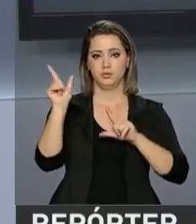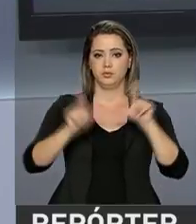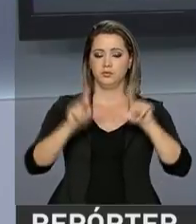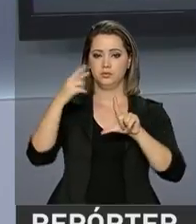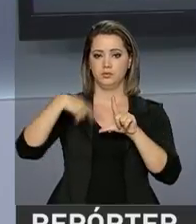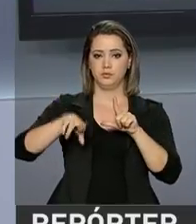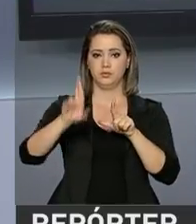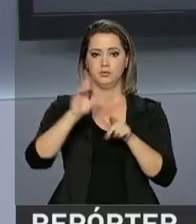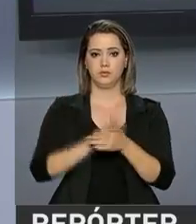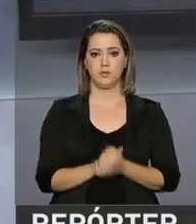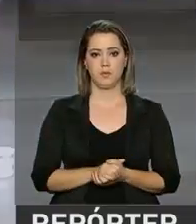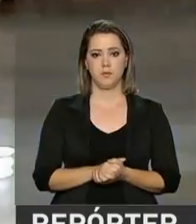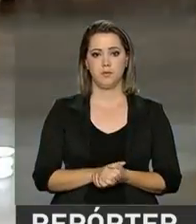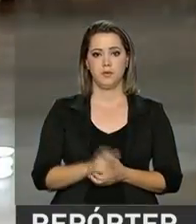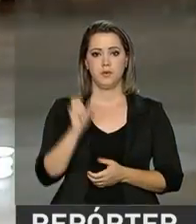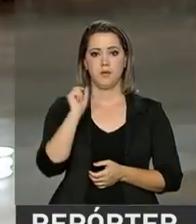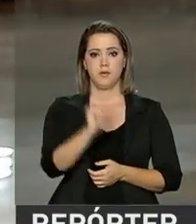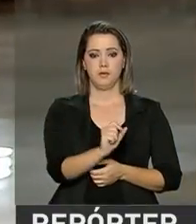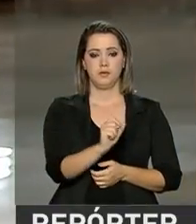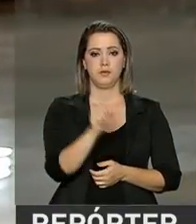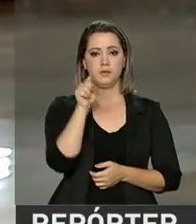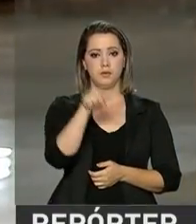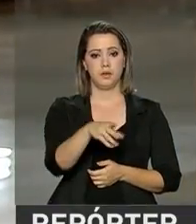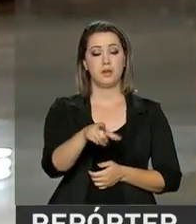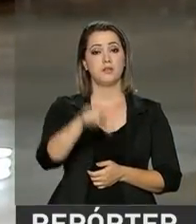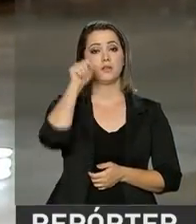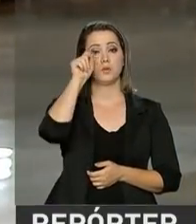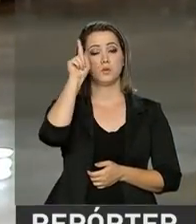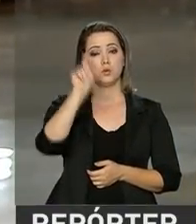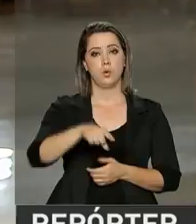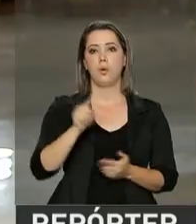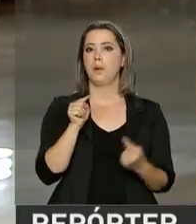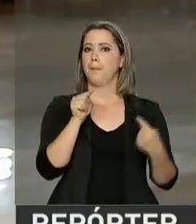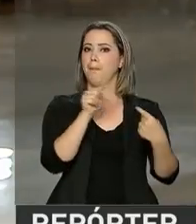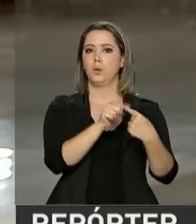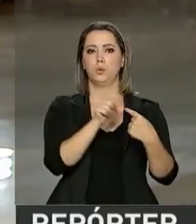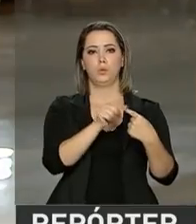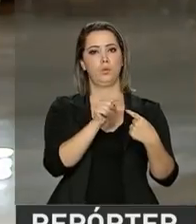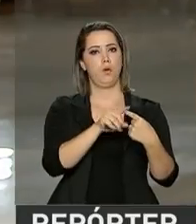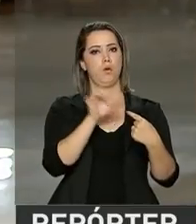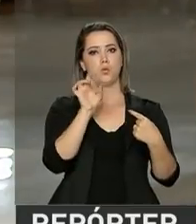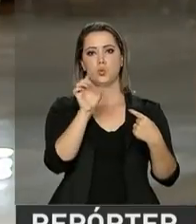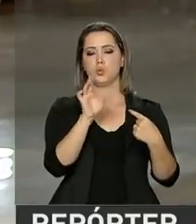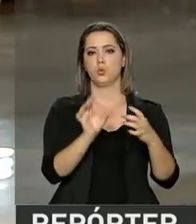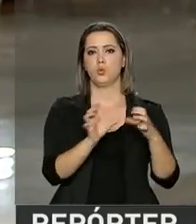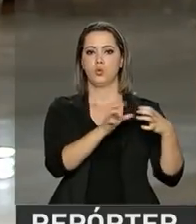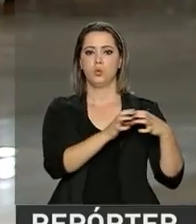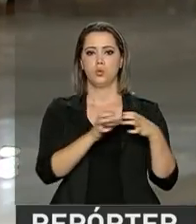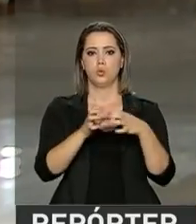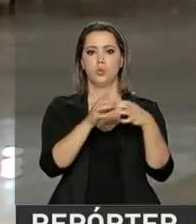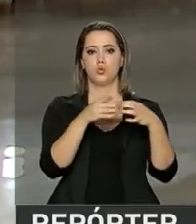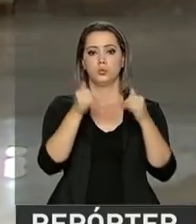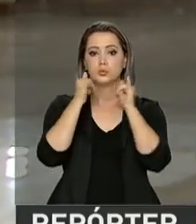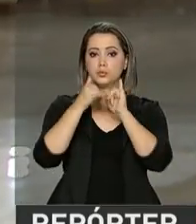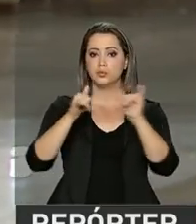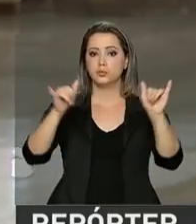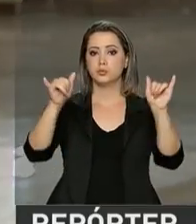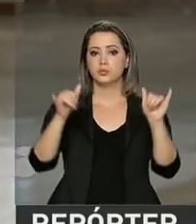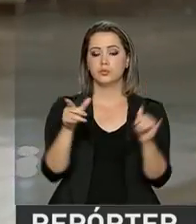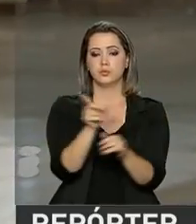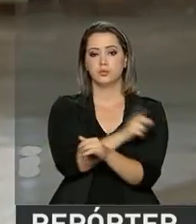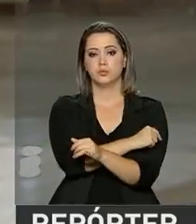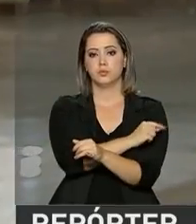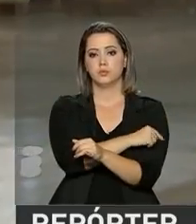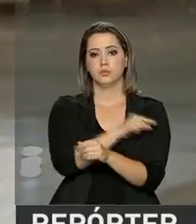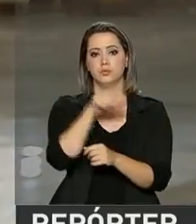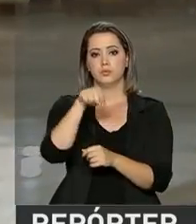assistem na TV NBR olha Roberto essa decisão é pontual e vale a Penas para a campanha Nacional de vacinação contra